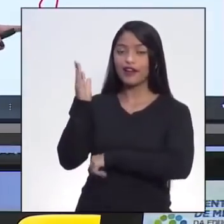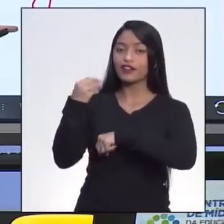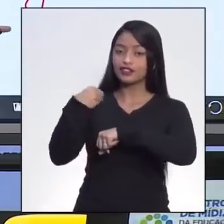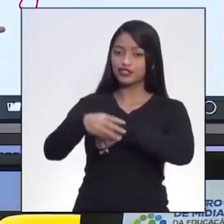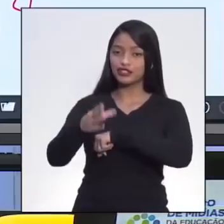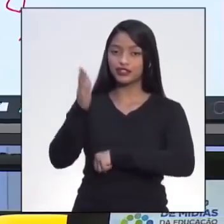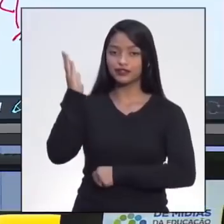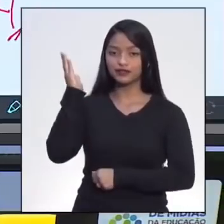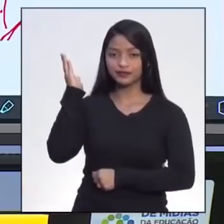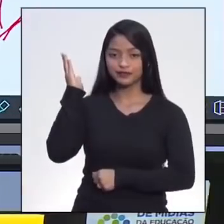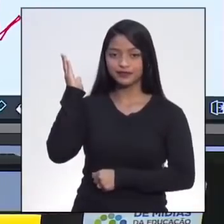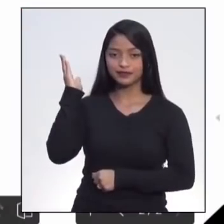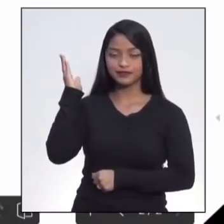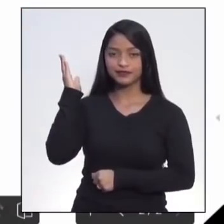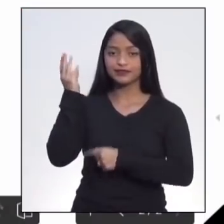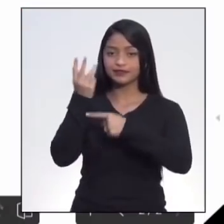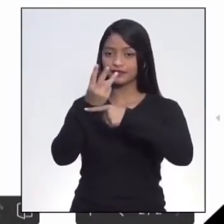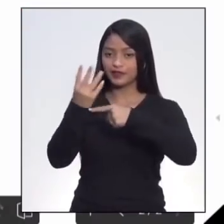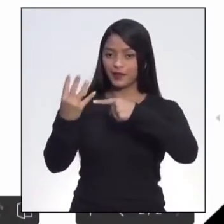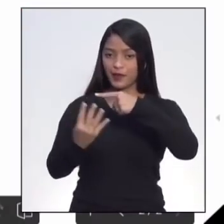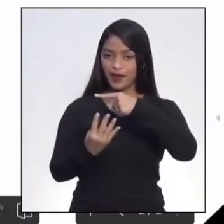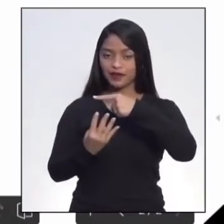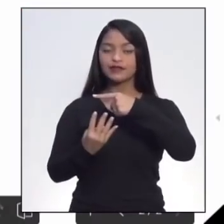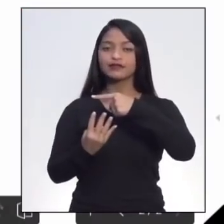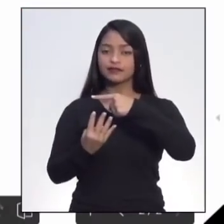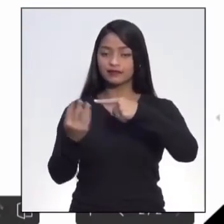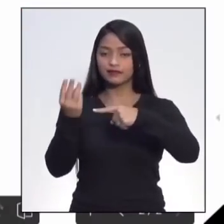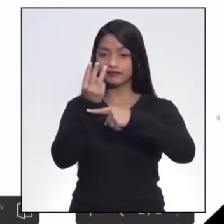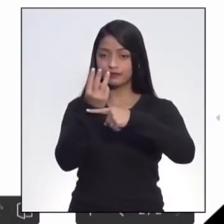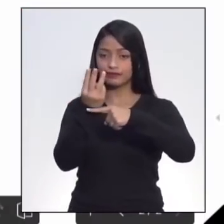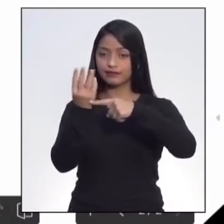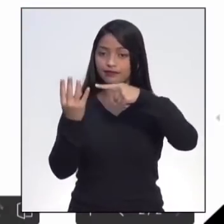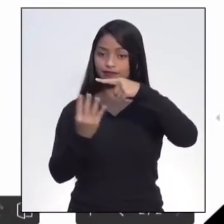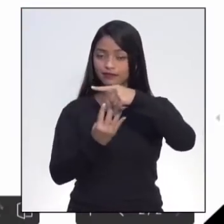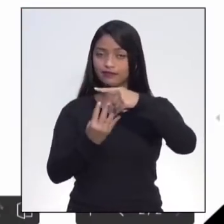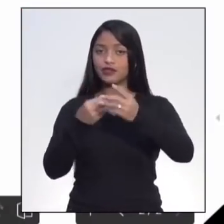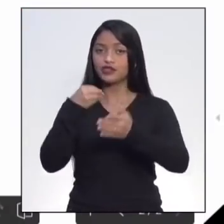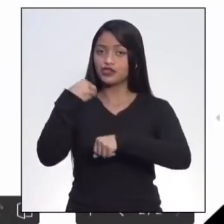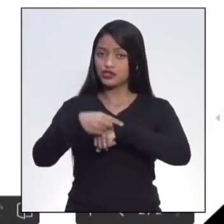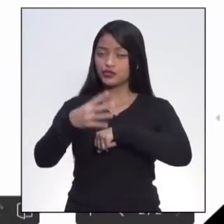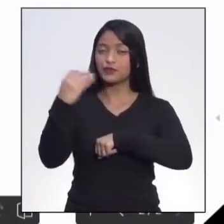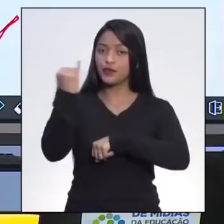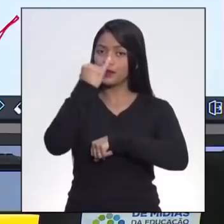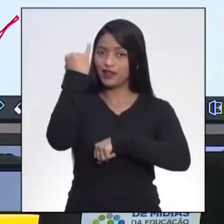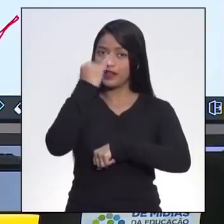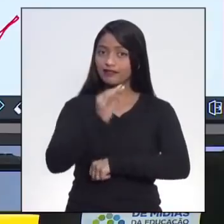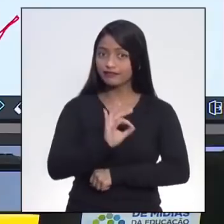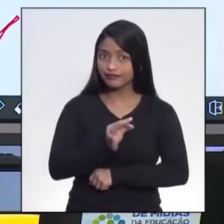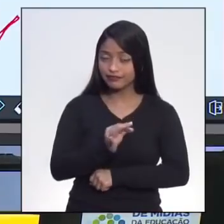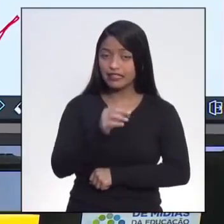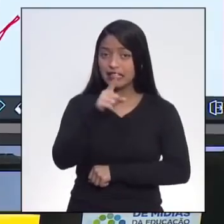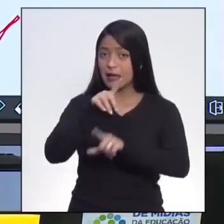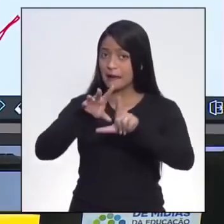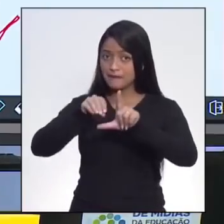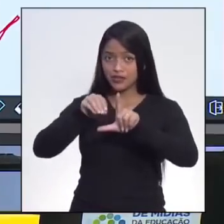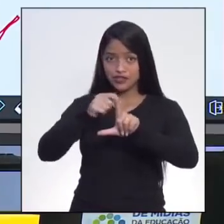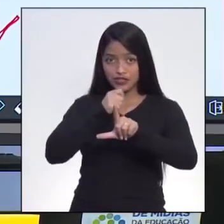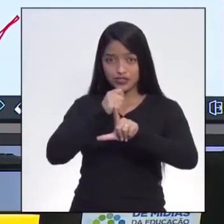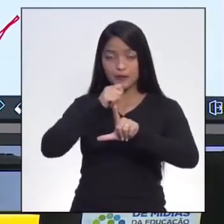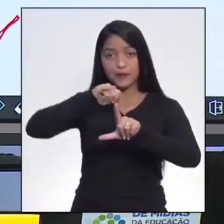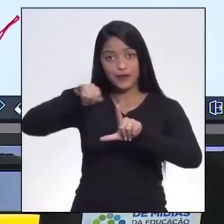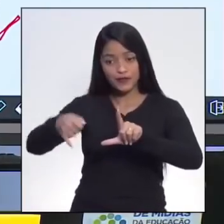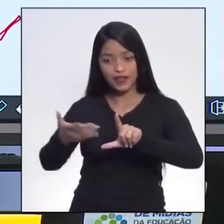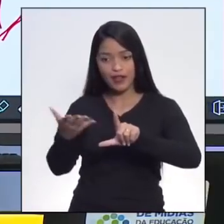dos 3/4 aqui, ó. Eu acho que é importante essa dica, correto? Então, quem não fez o print,